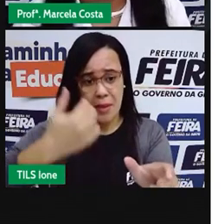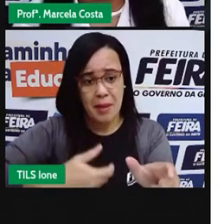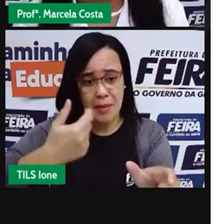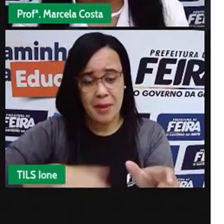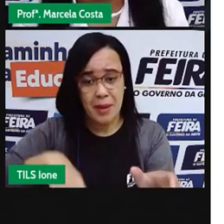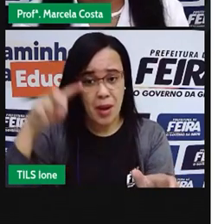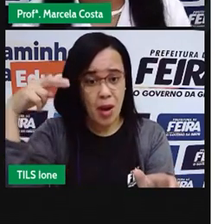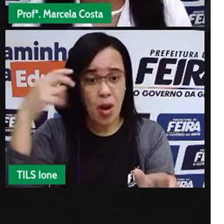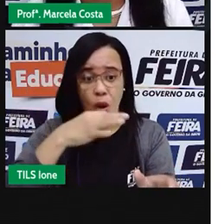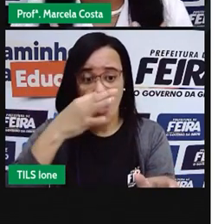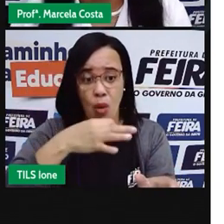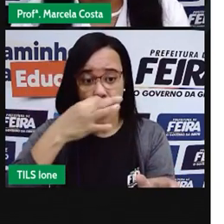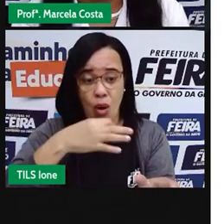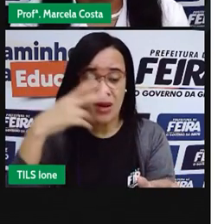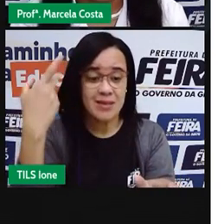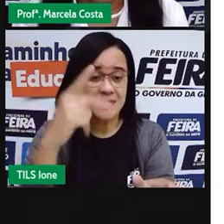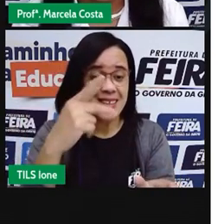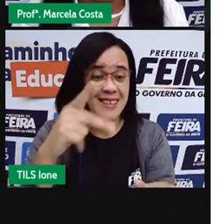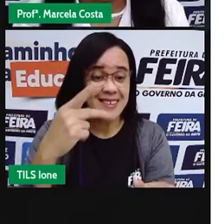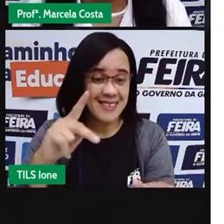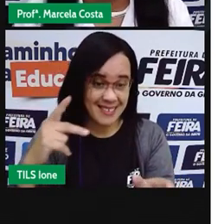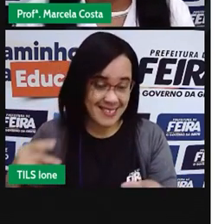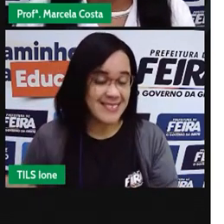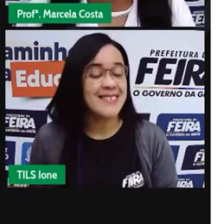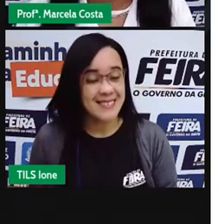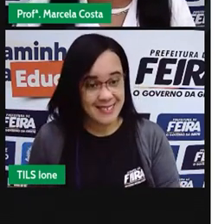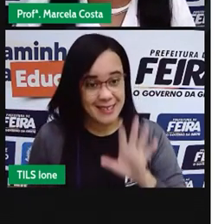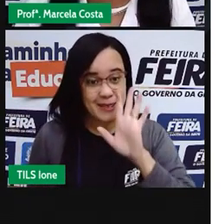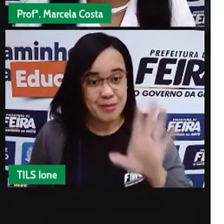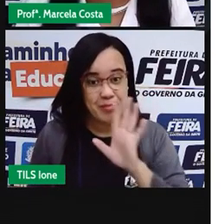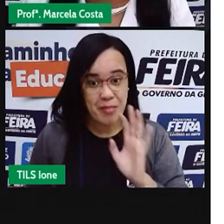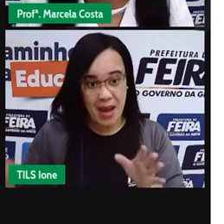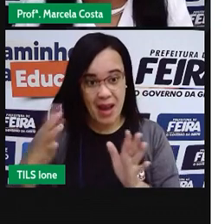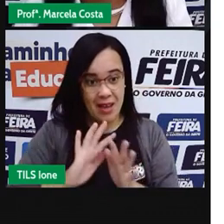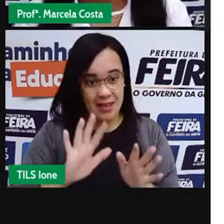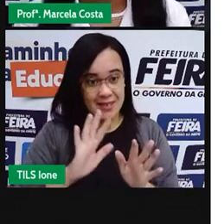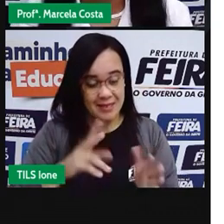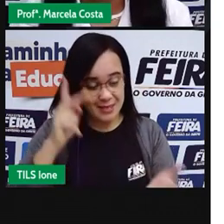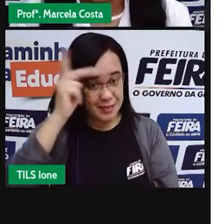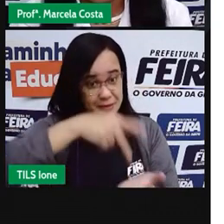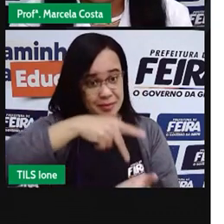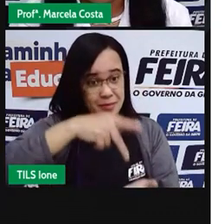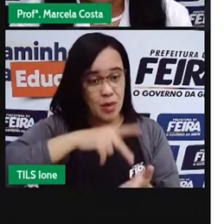história dos Três Porquinhos, na história original, ele estava ali tentando